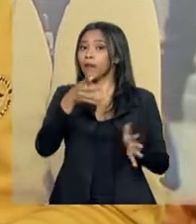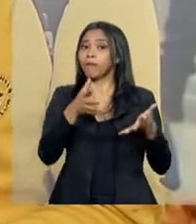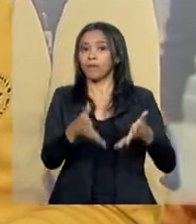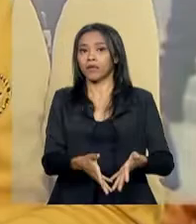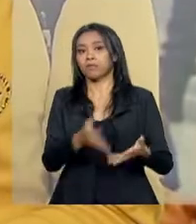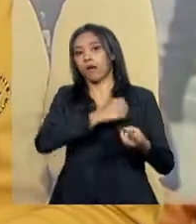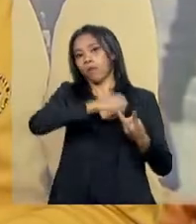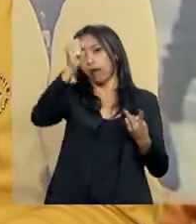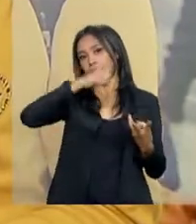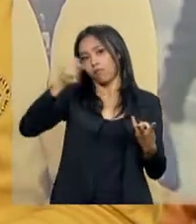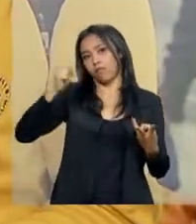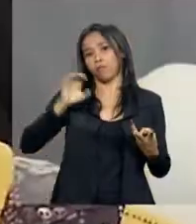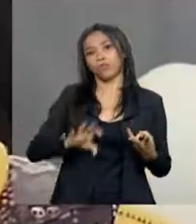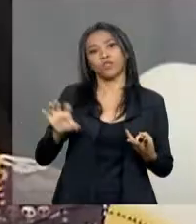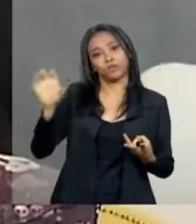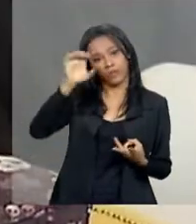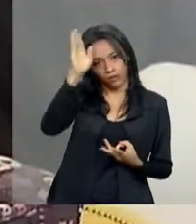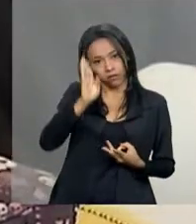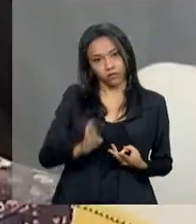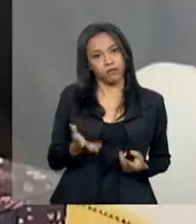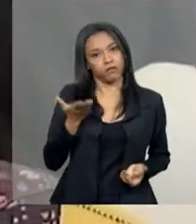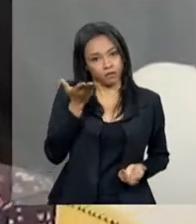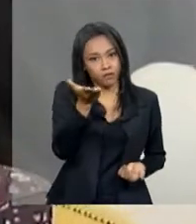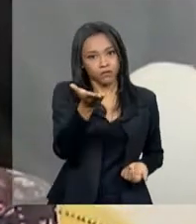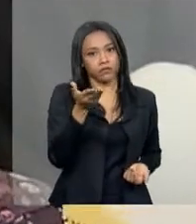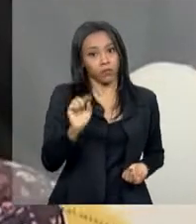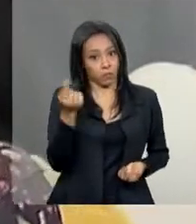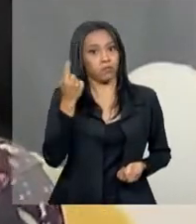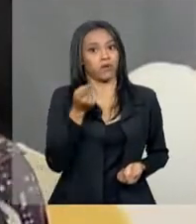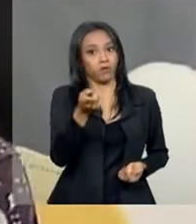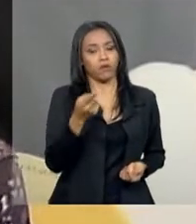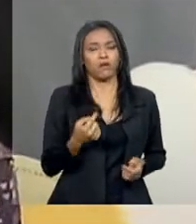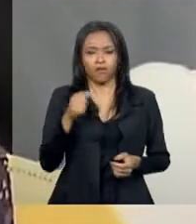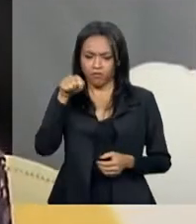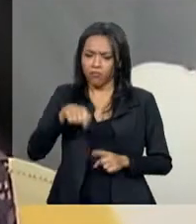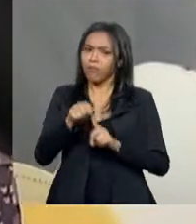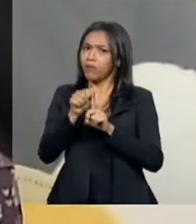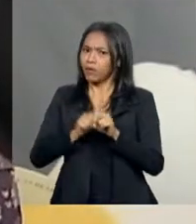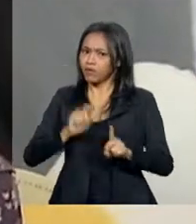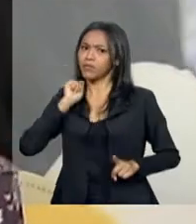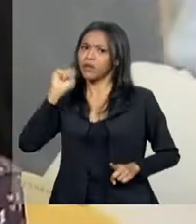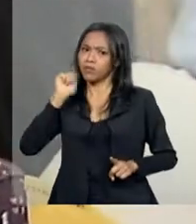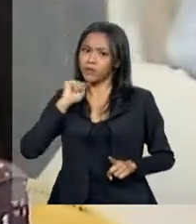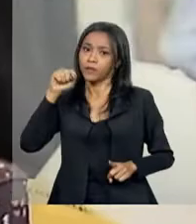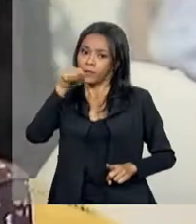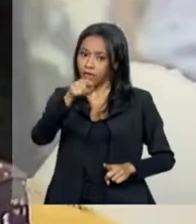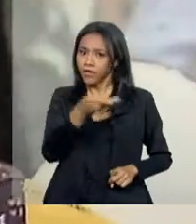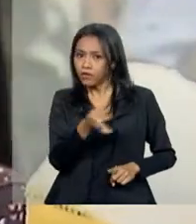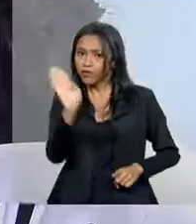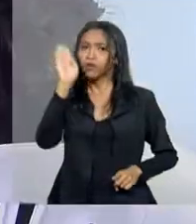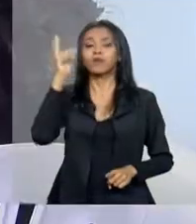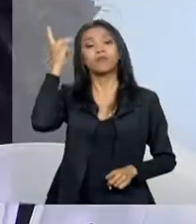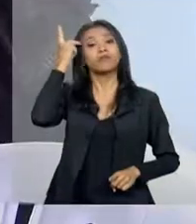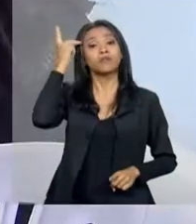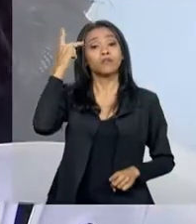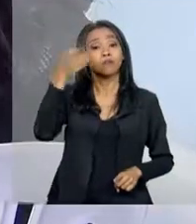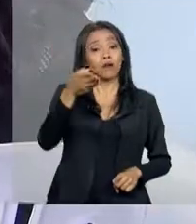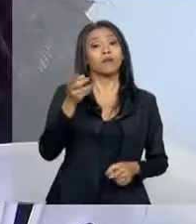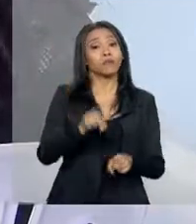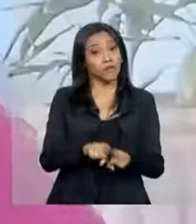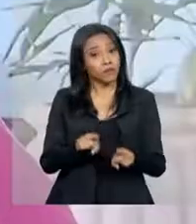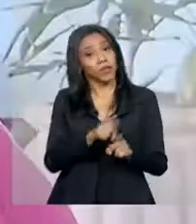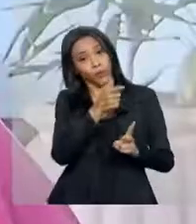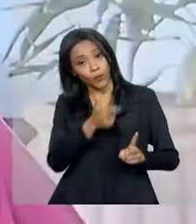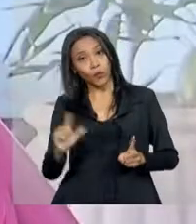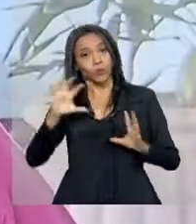imigrantes venezuelanos para outros estados do país, em abril deste ano. Ele foi para São Paulo. Na mesma